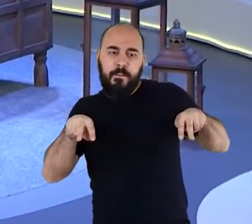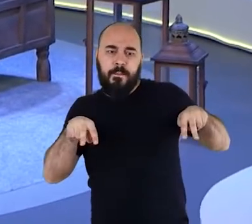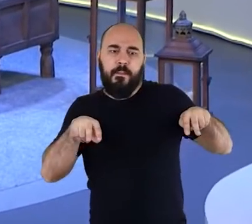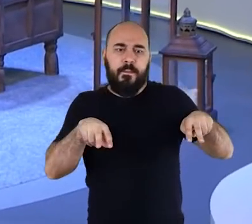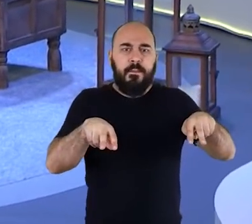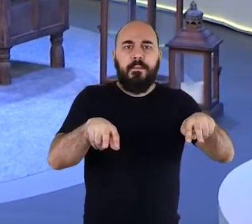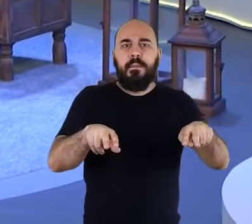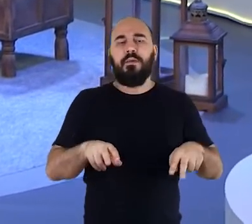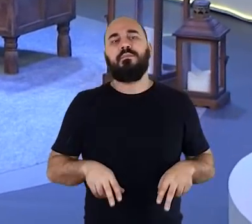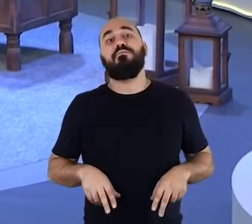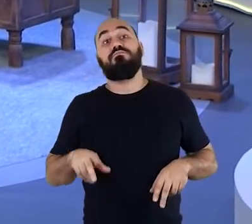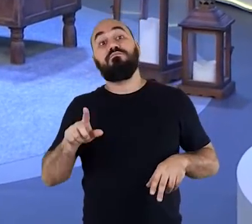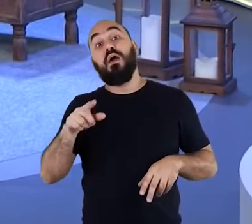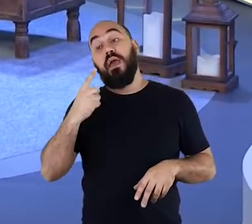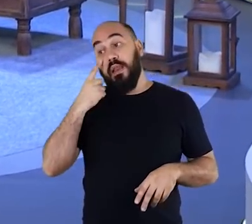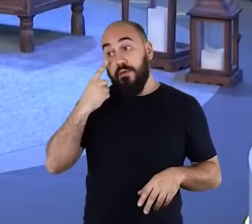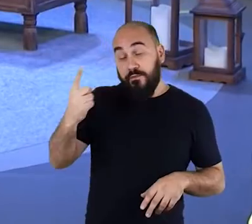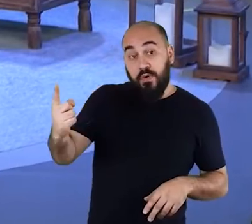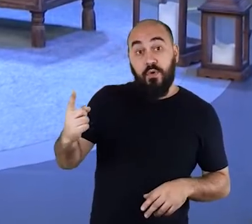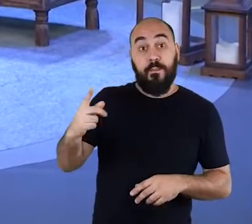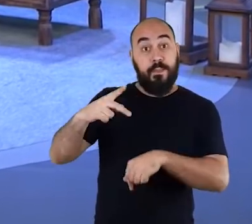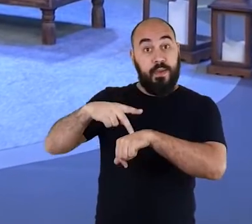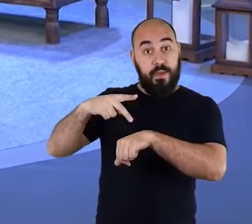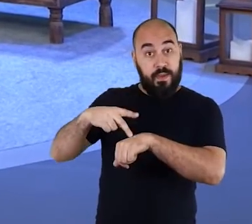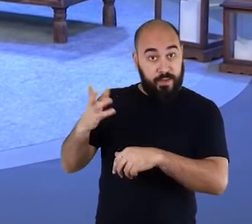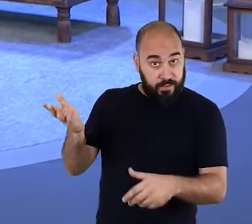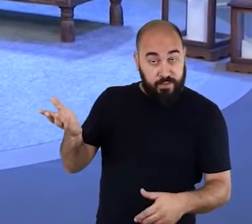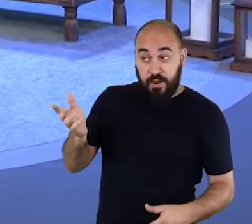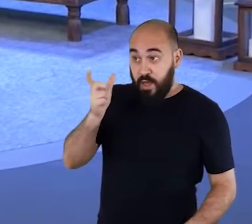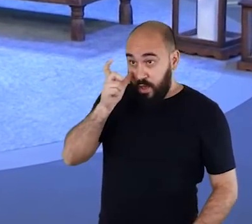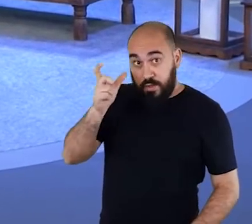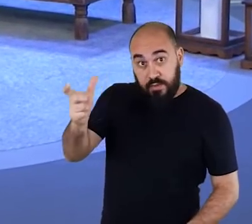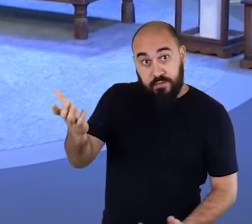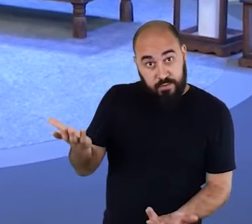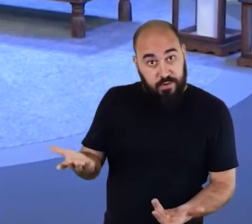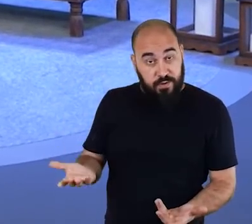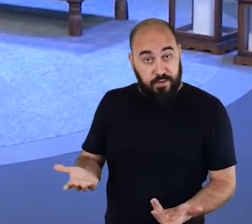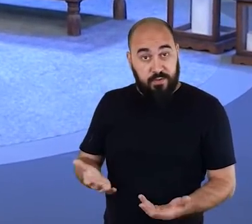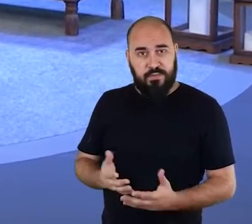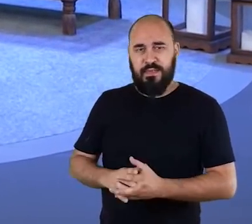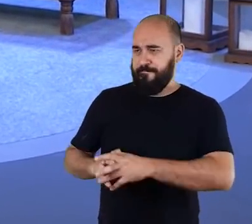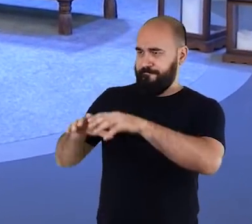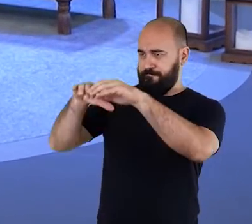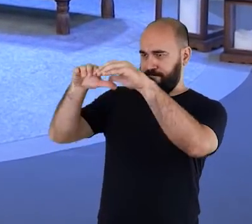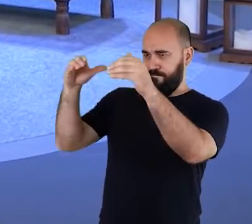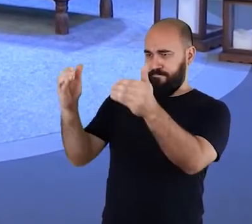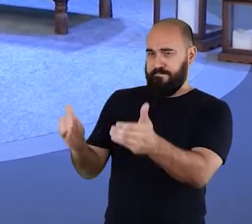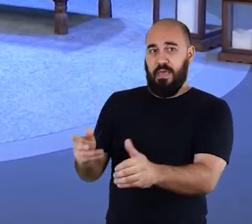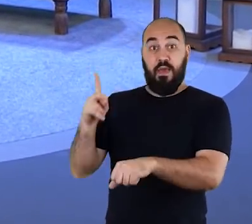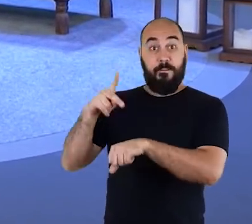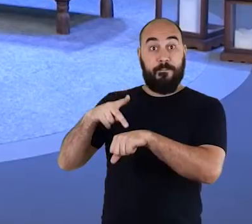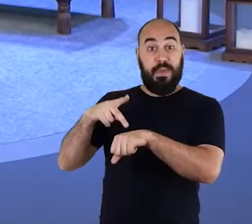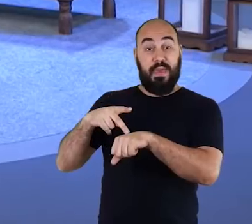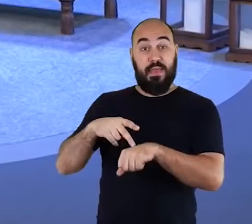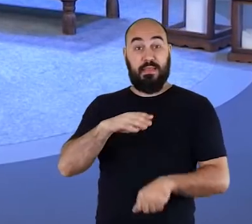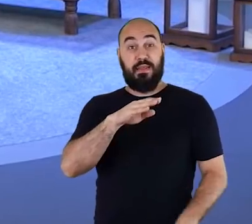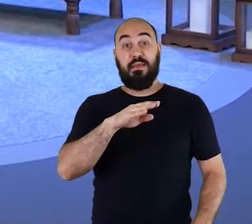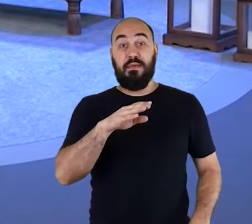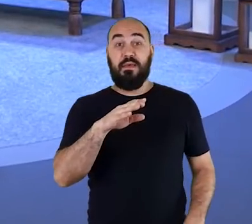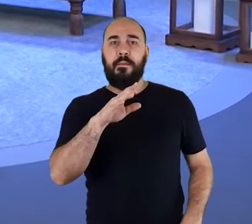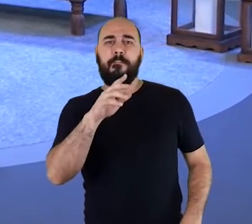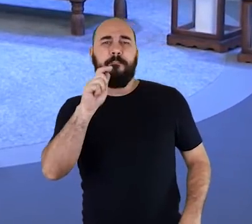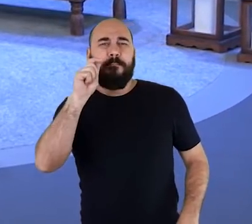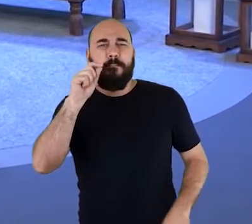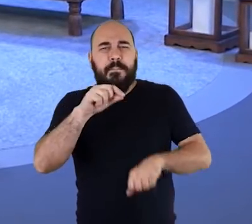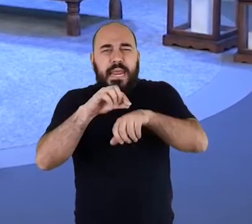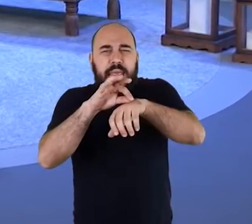beduínos e demonstrou interesse por ela. Aquela pedra de basalto negro, como eu falei, tinha linhas e símbolos,